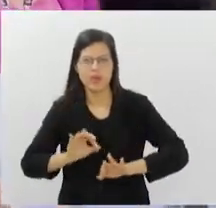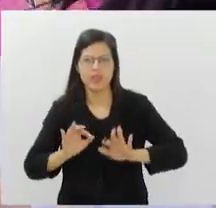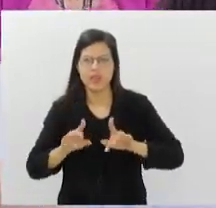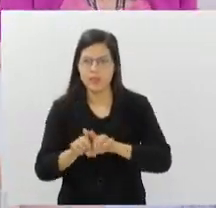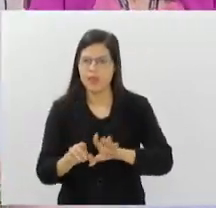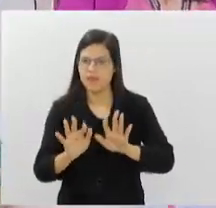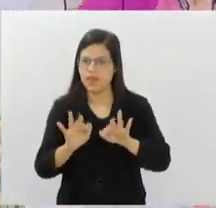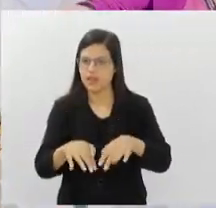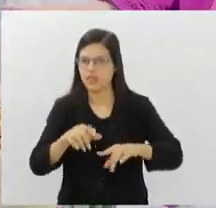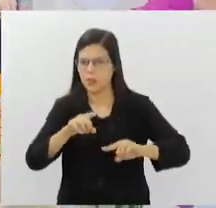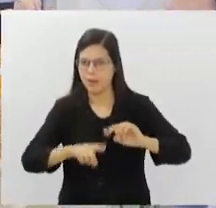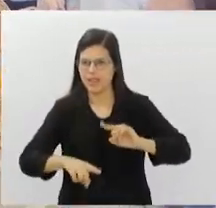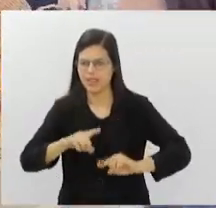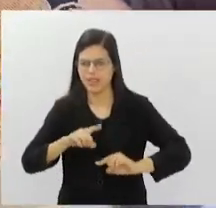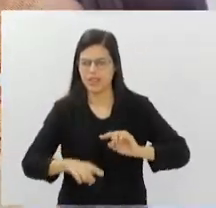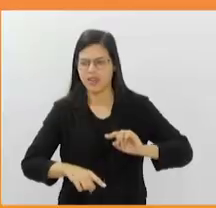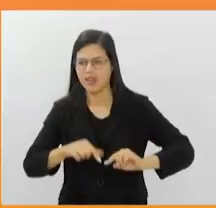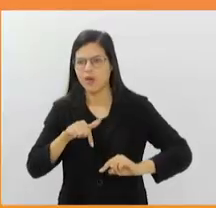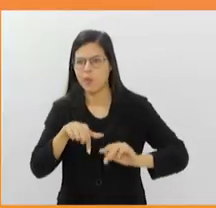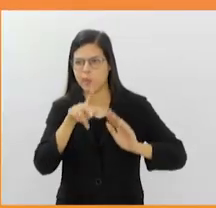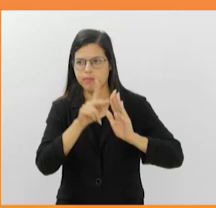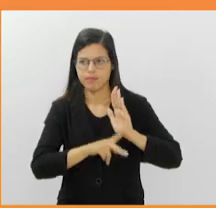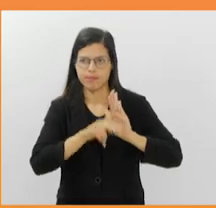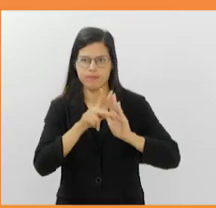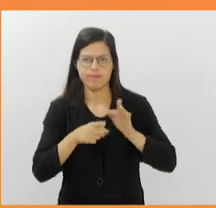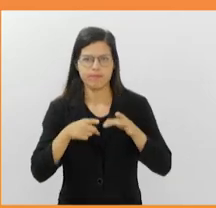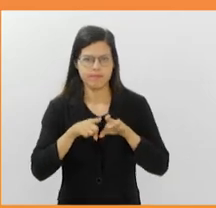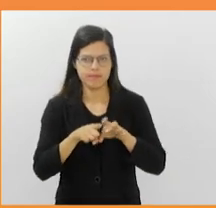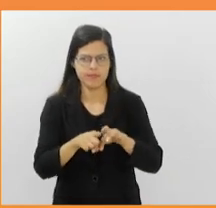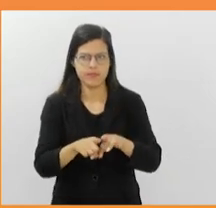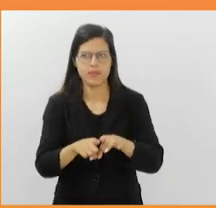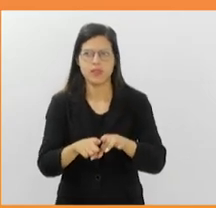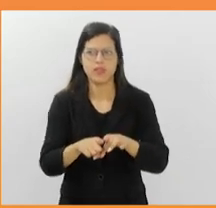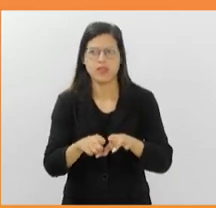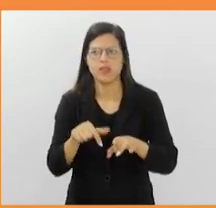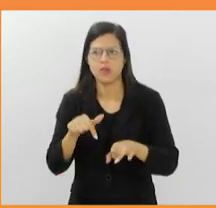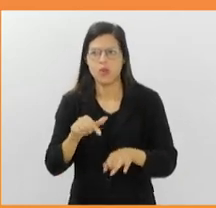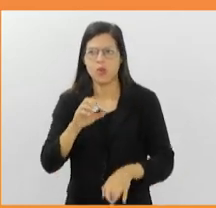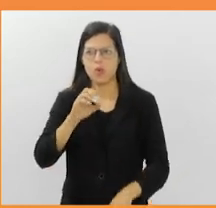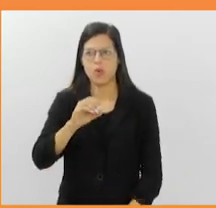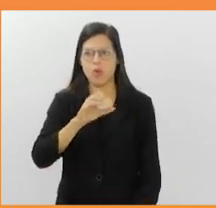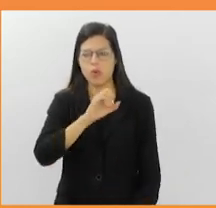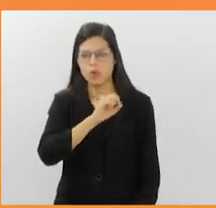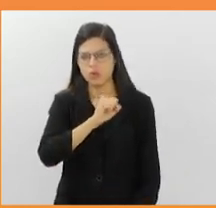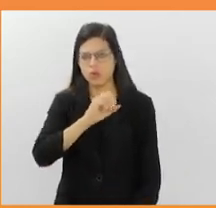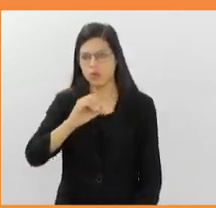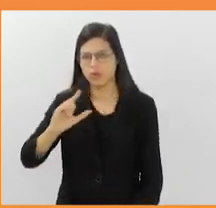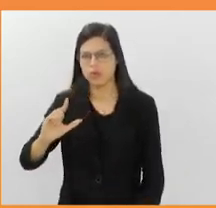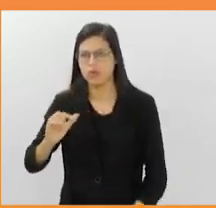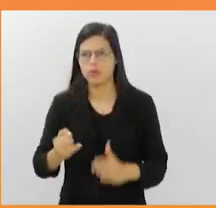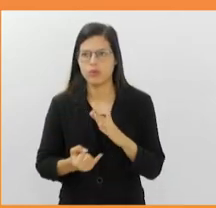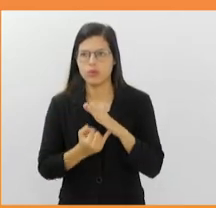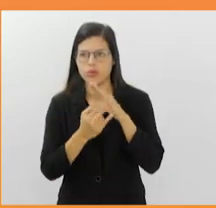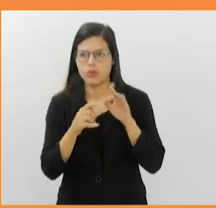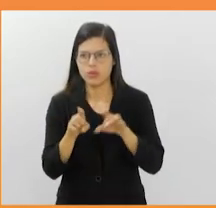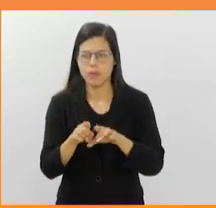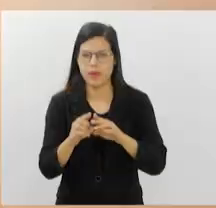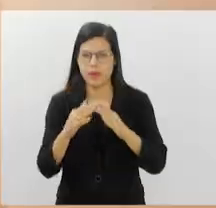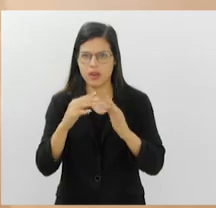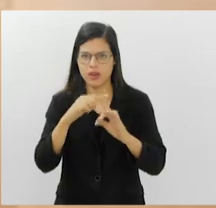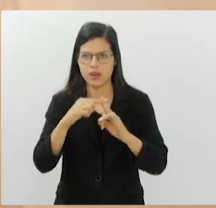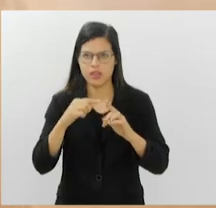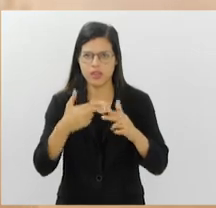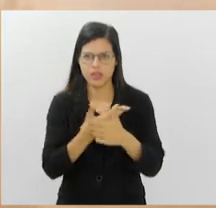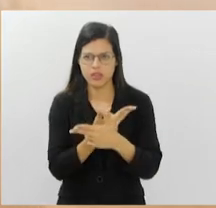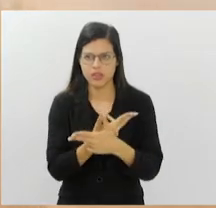dos produtos. O projeto é uma parceria da obra social O Sol e o Santuário Cristo Redentor.